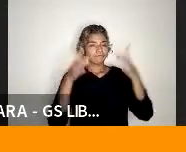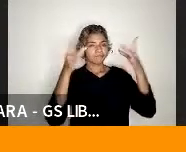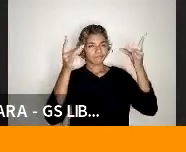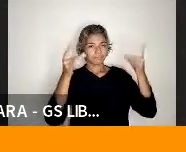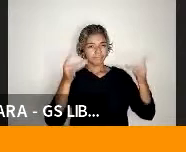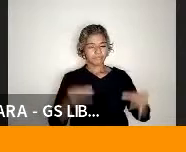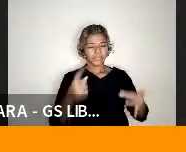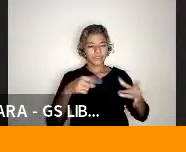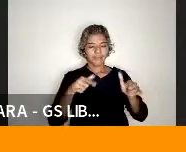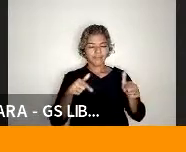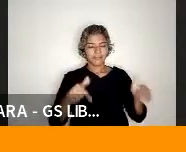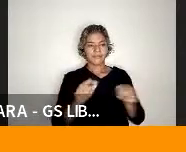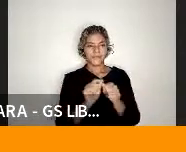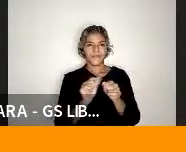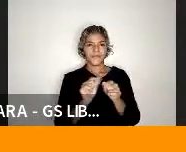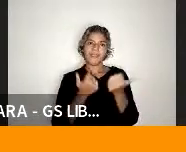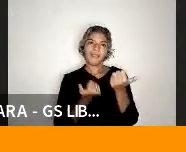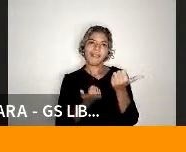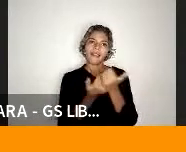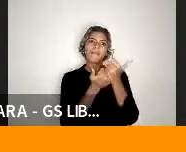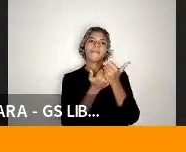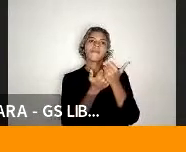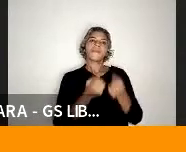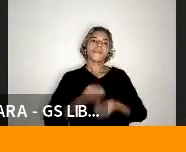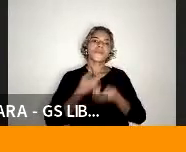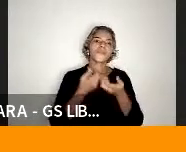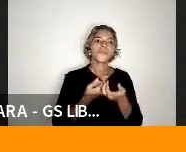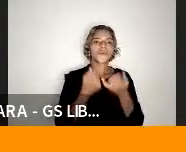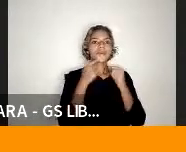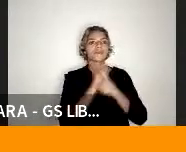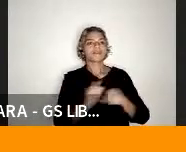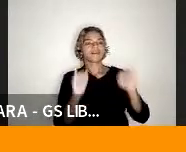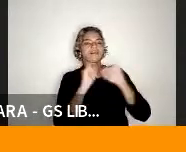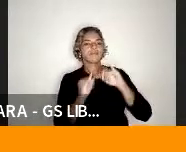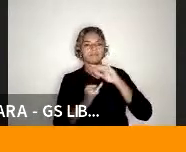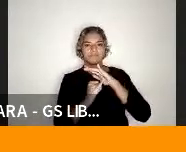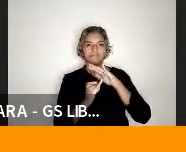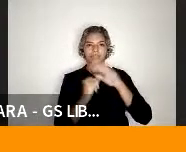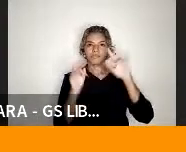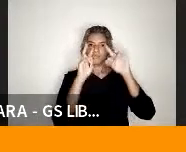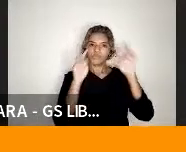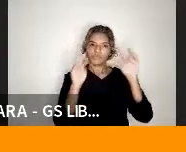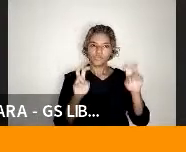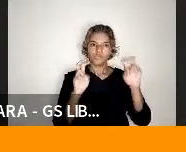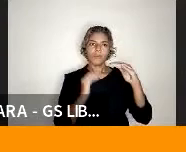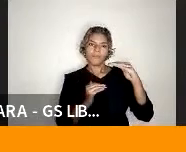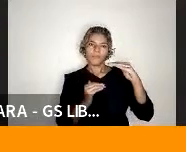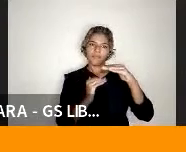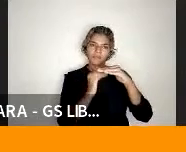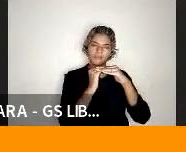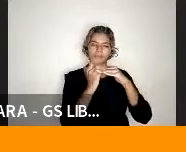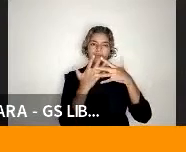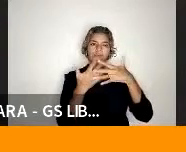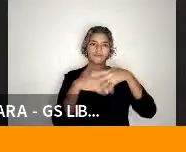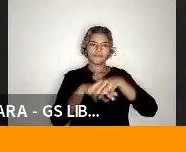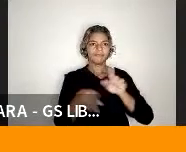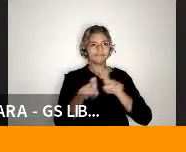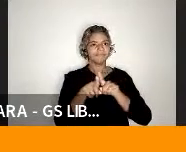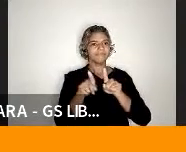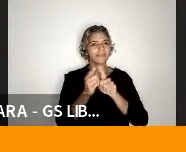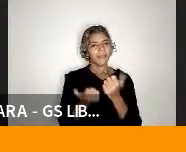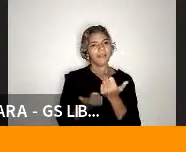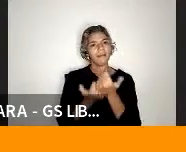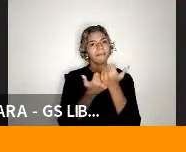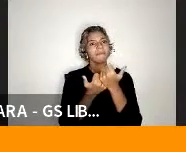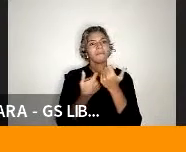nós temos apoiado a produção de campanhas institucionais, né, de mobilização pela inclusão e equidade, temos colaborado para a produção de publicações, nós temos